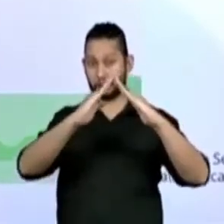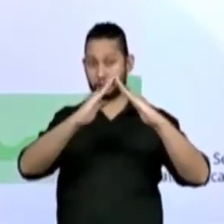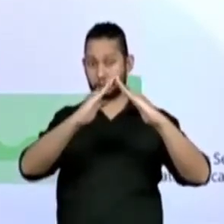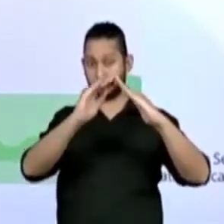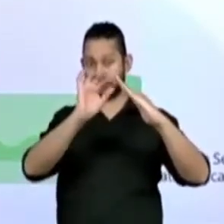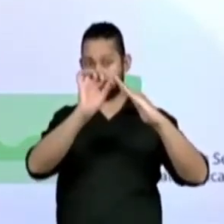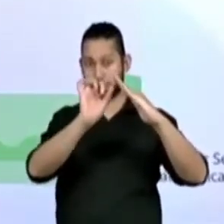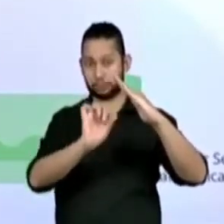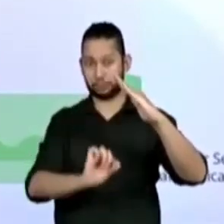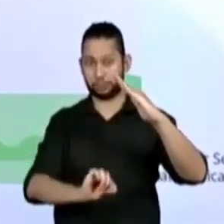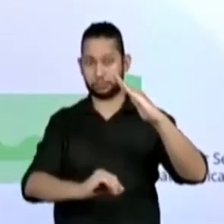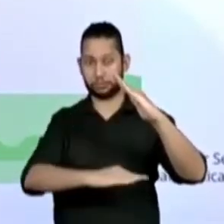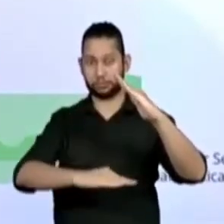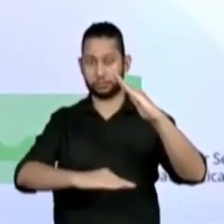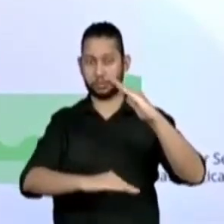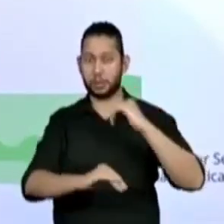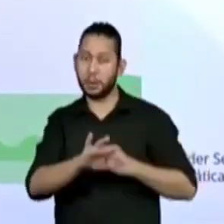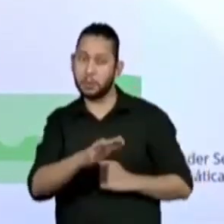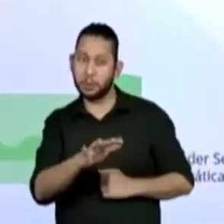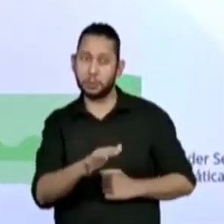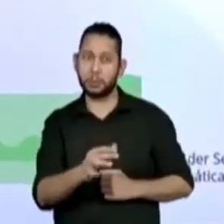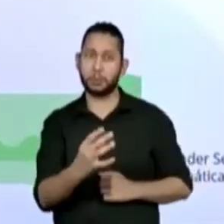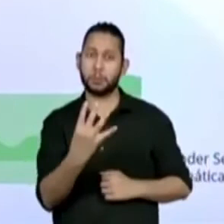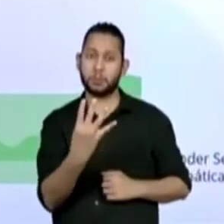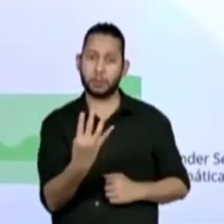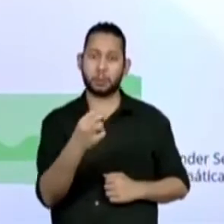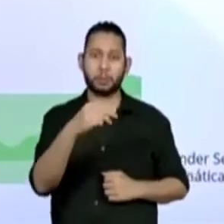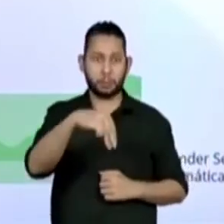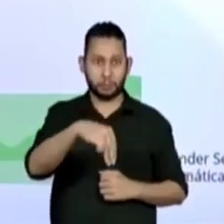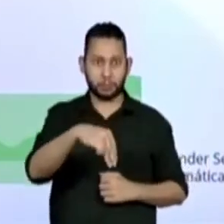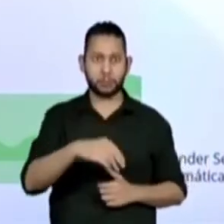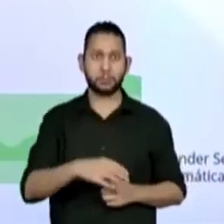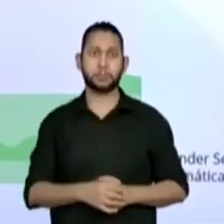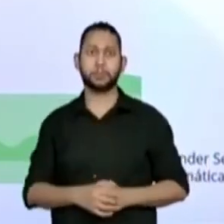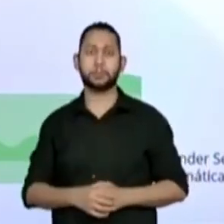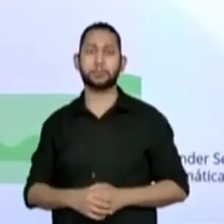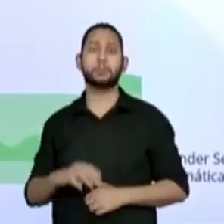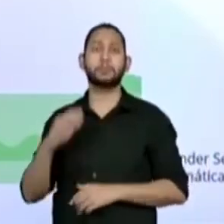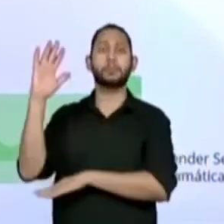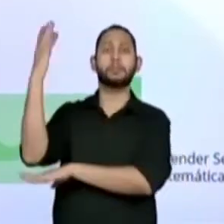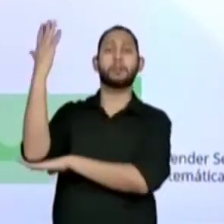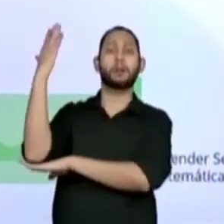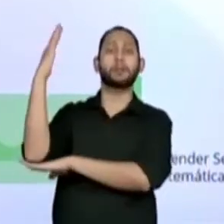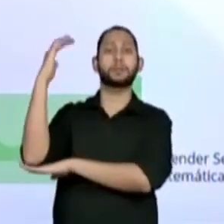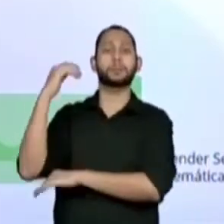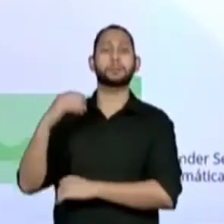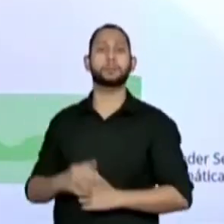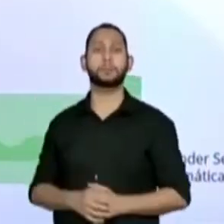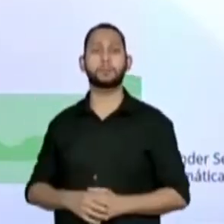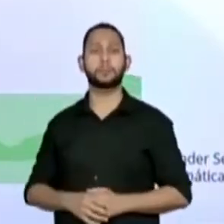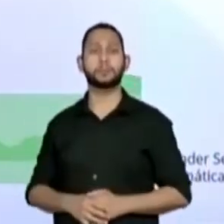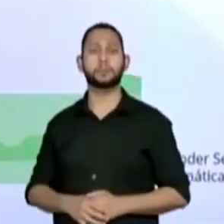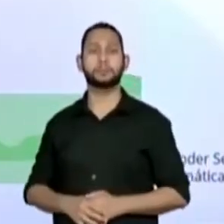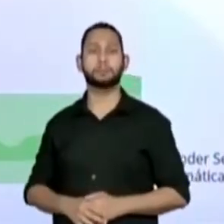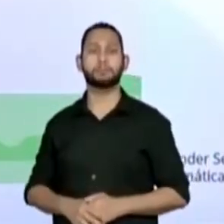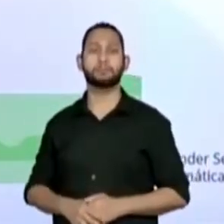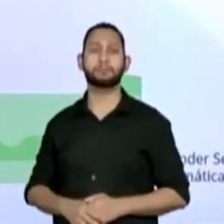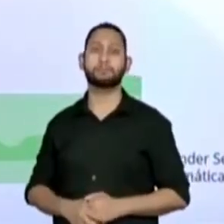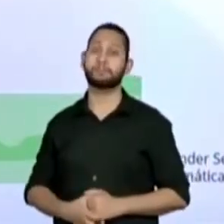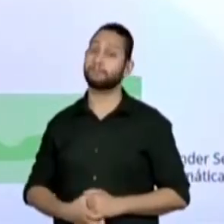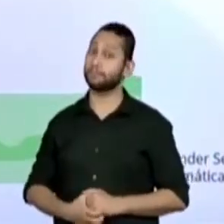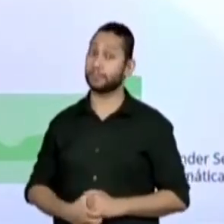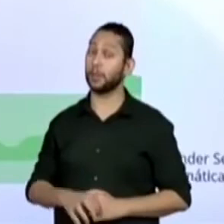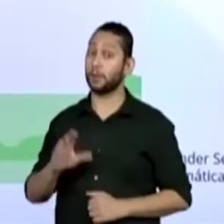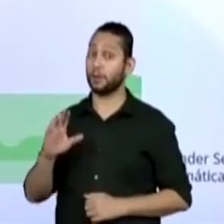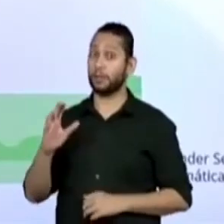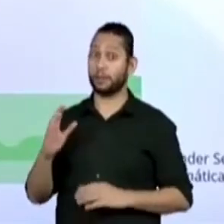metros. Lembrando, em torno, média. E aí, as árvores? As árvores passam a